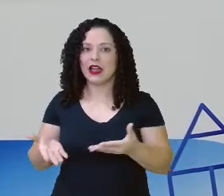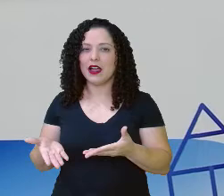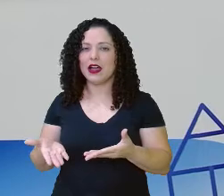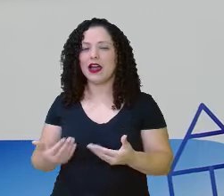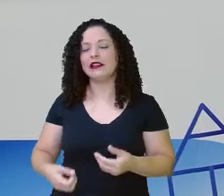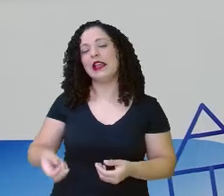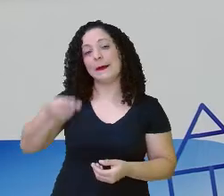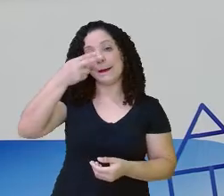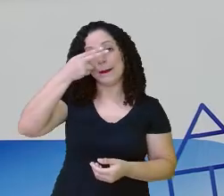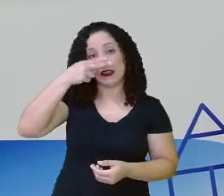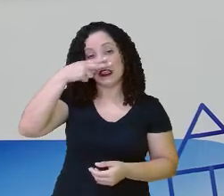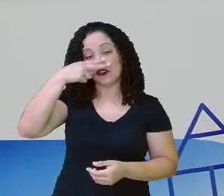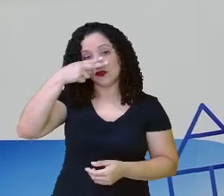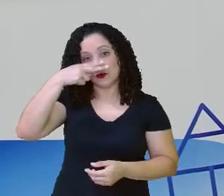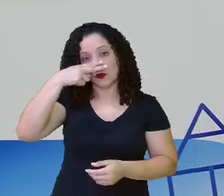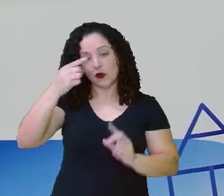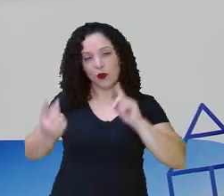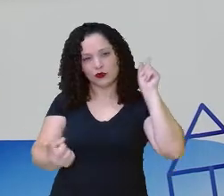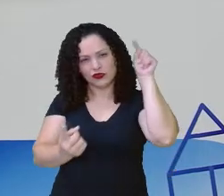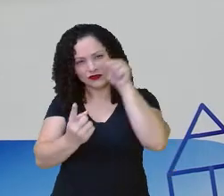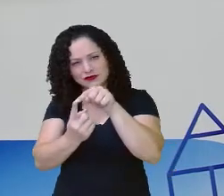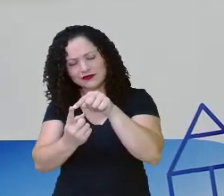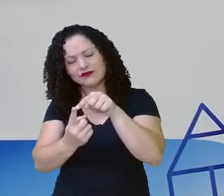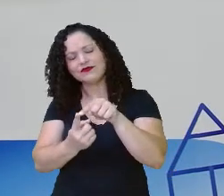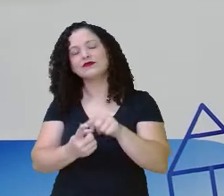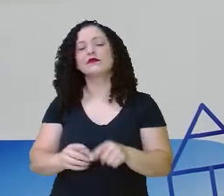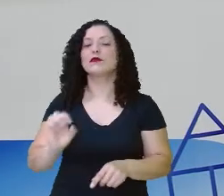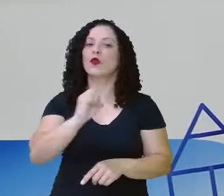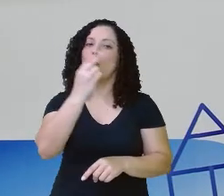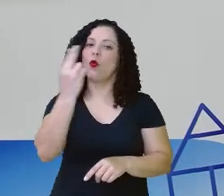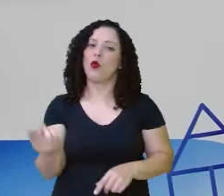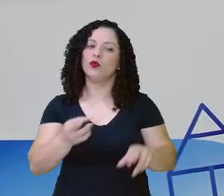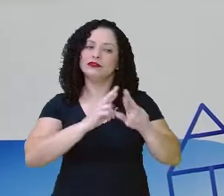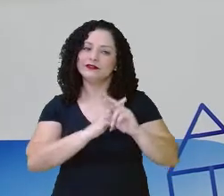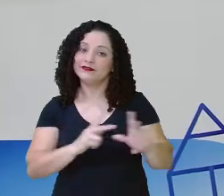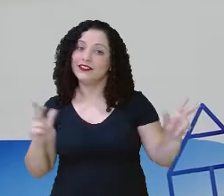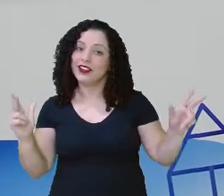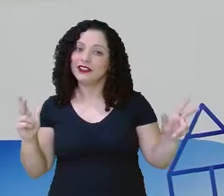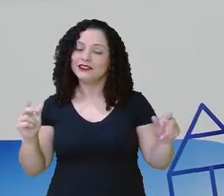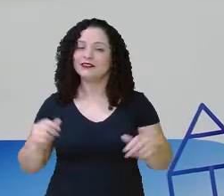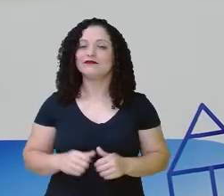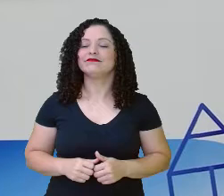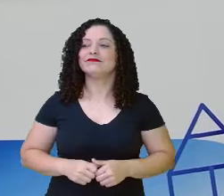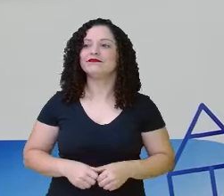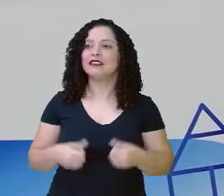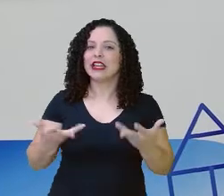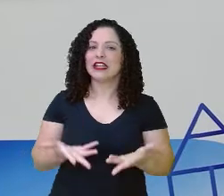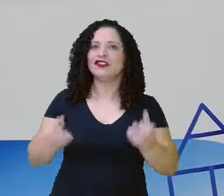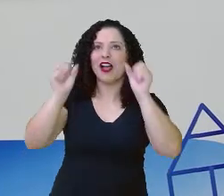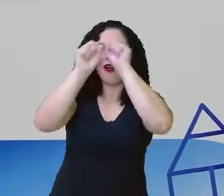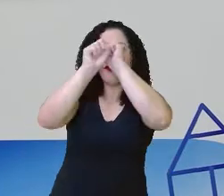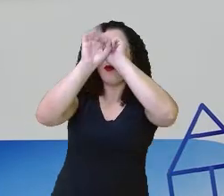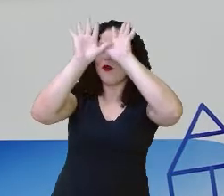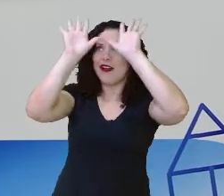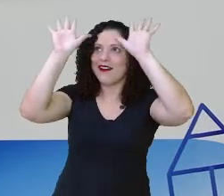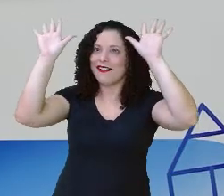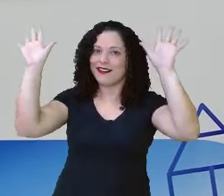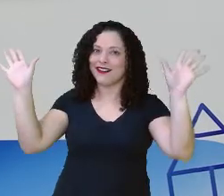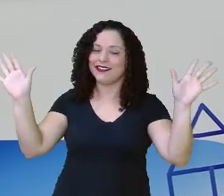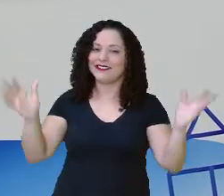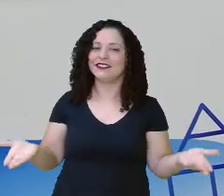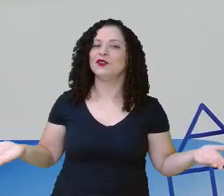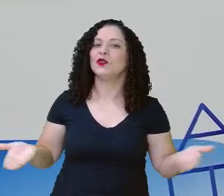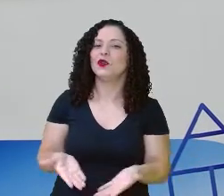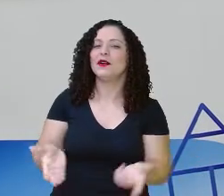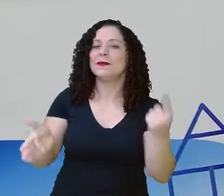mesma função ou uma função diferente. E aí já clareou as ideias. E eu te